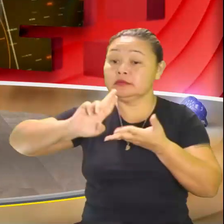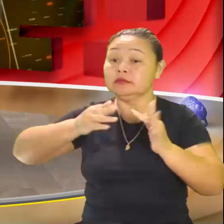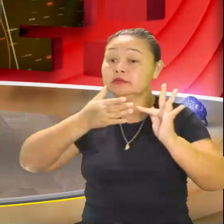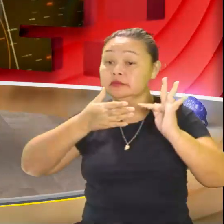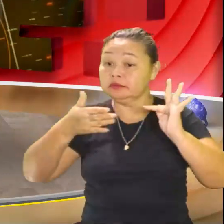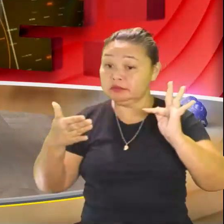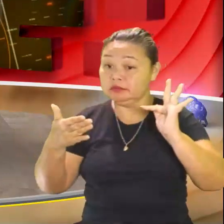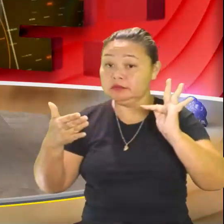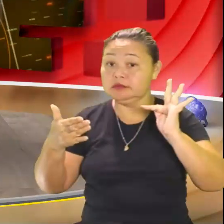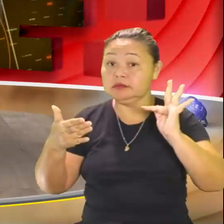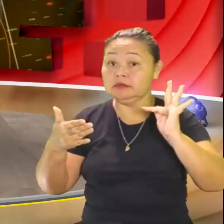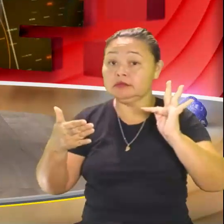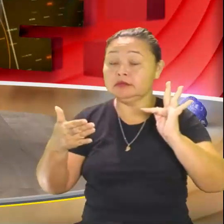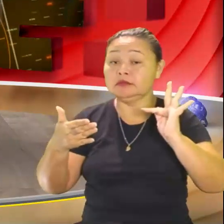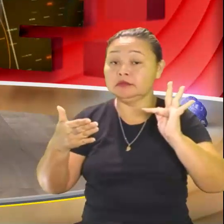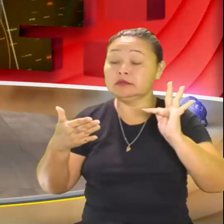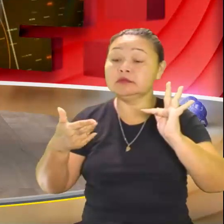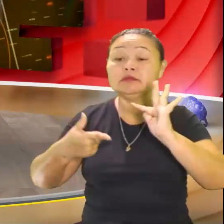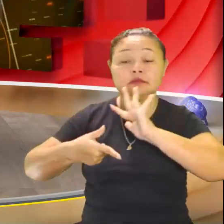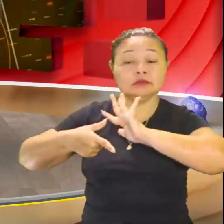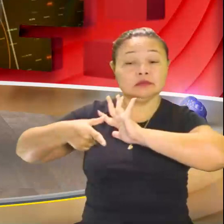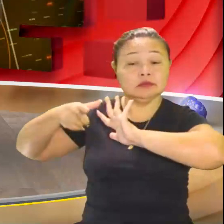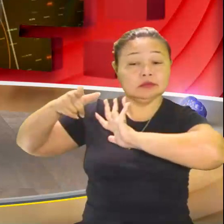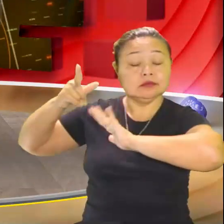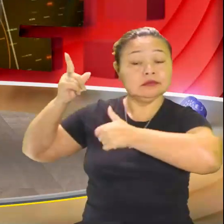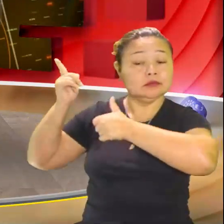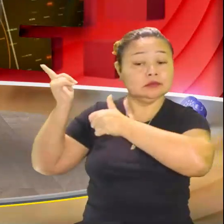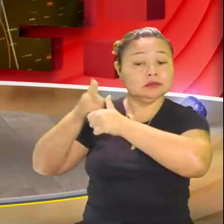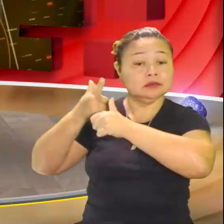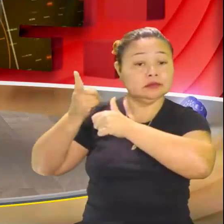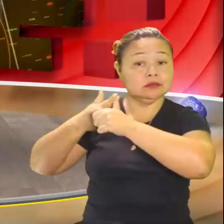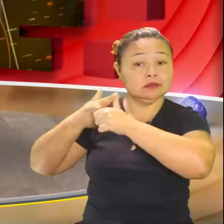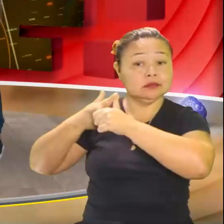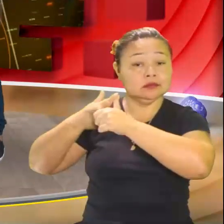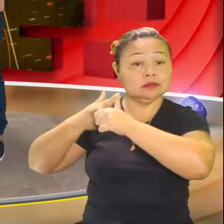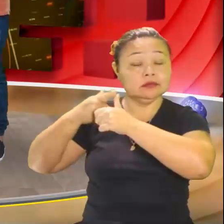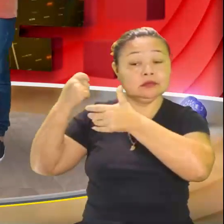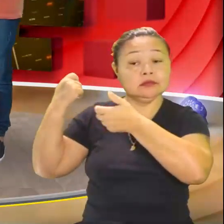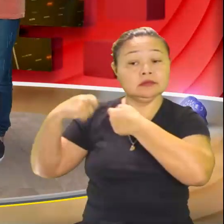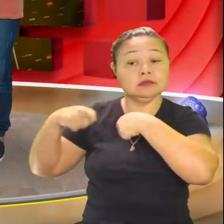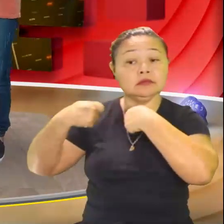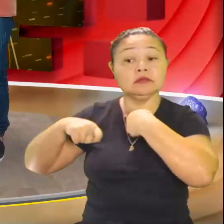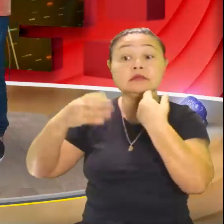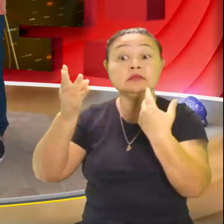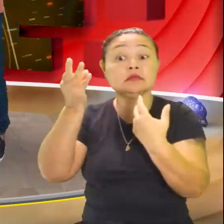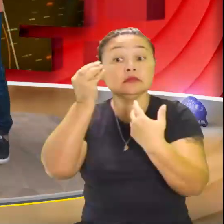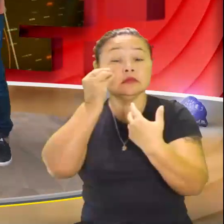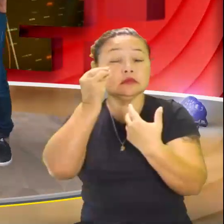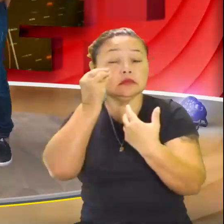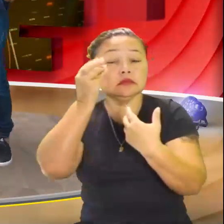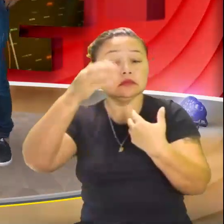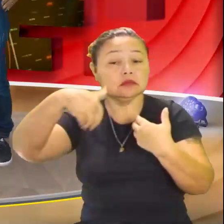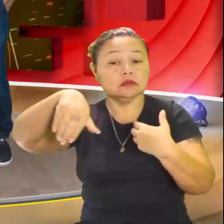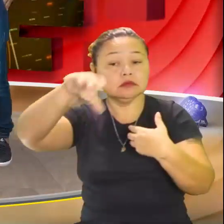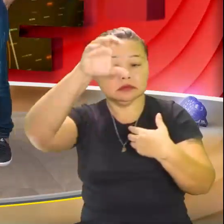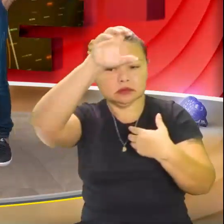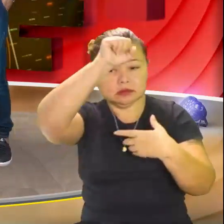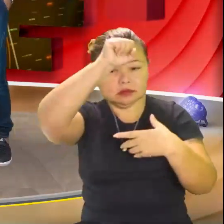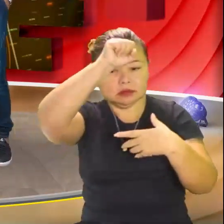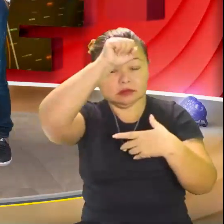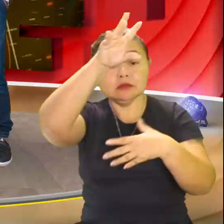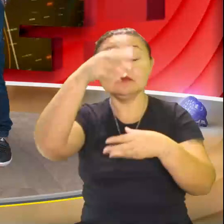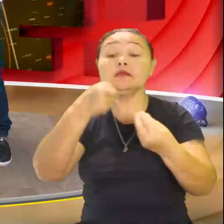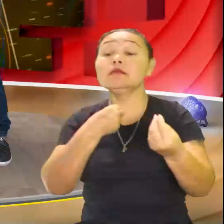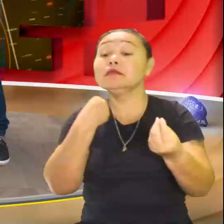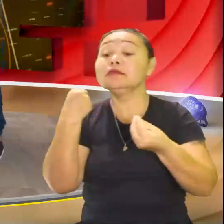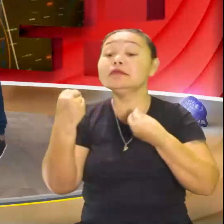função modular, vamos investigar o negócio aqui? Primeiramente, a gente precisa verificar se a galera aprendeu, né? E